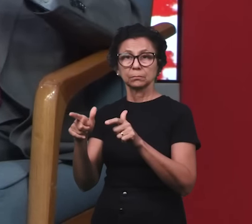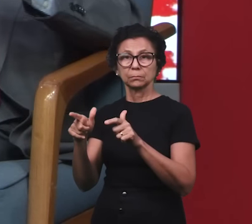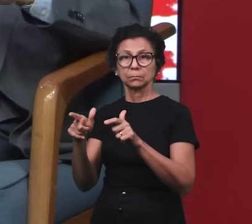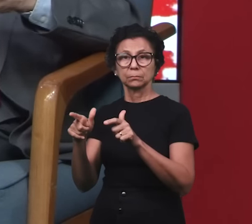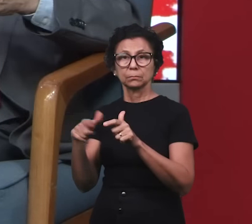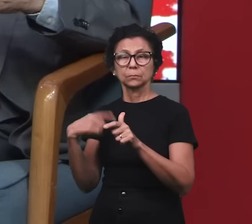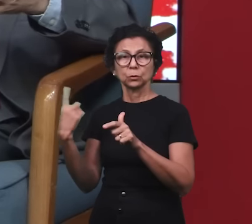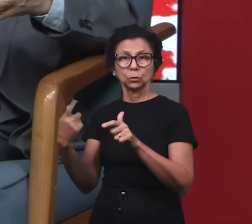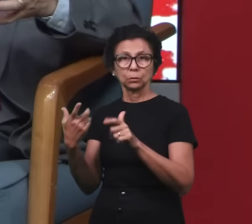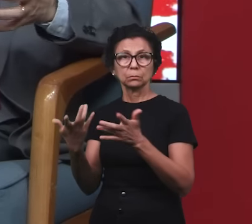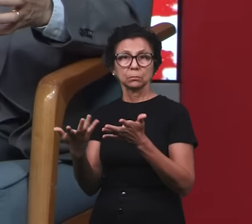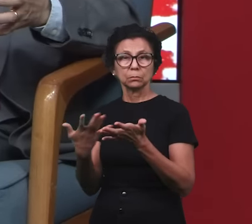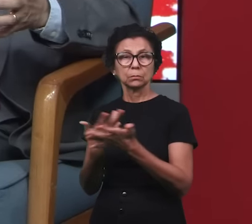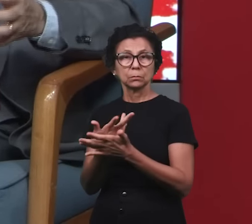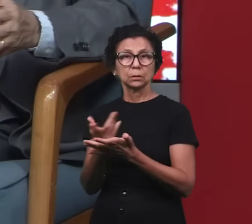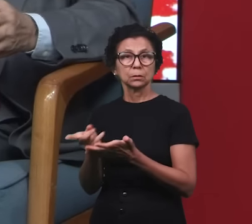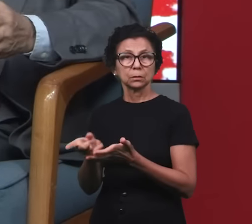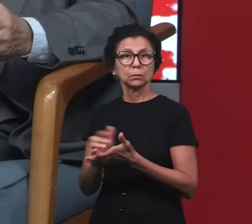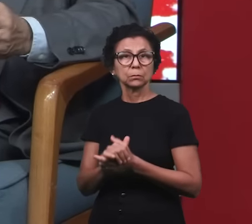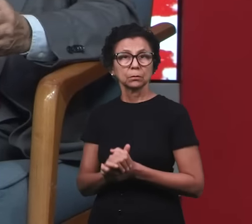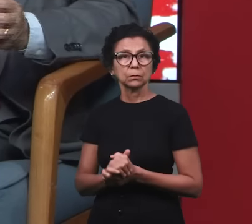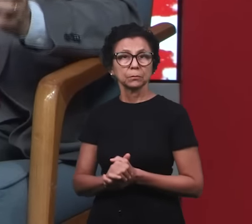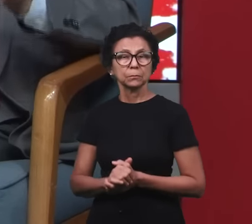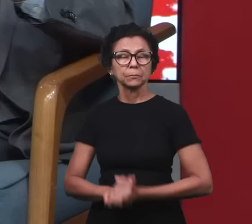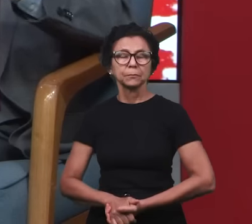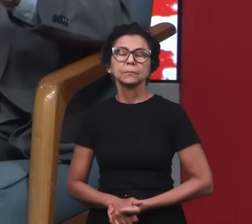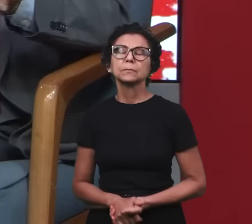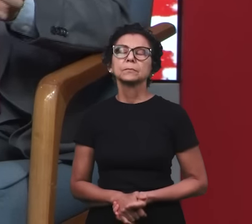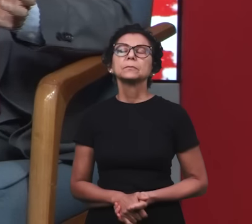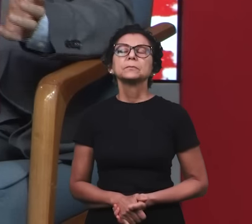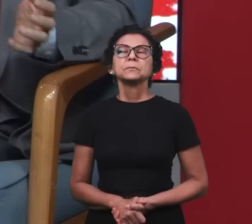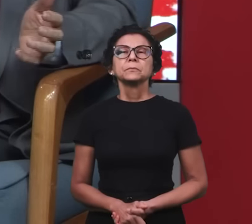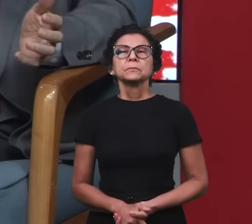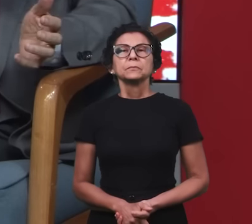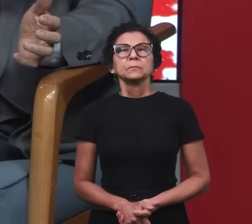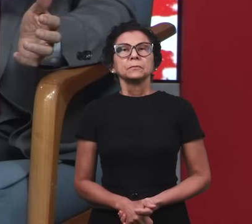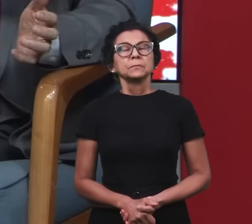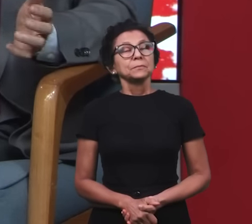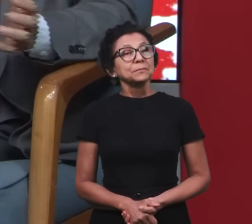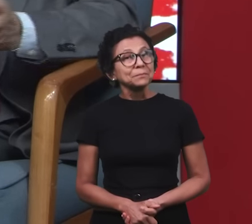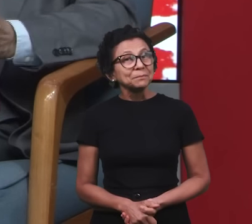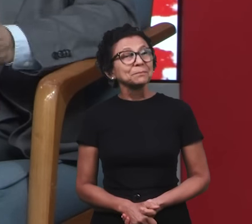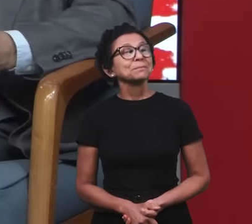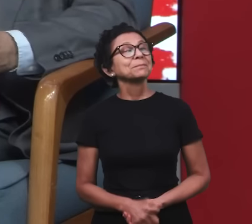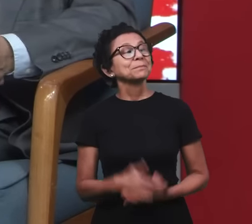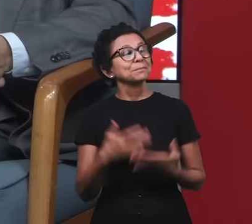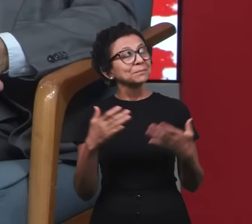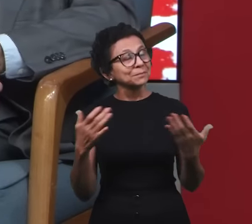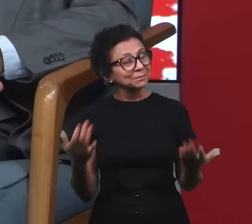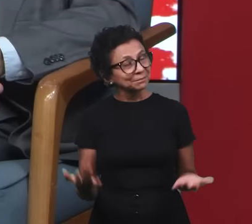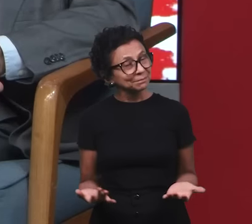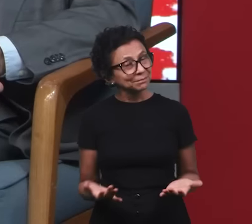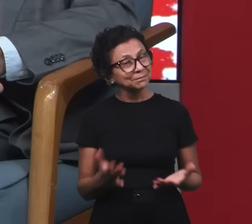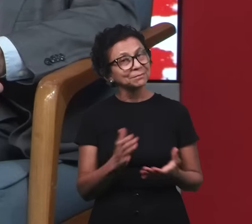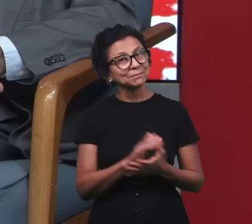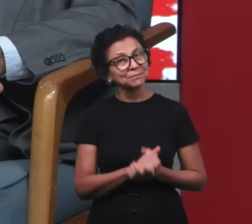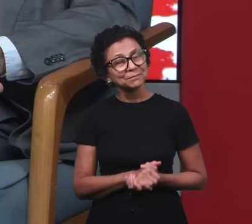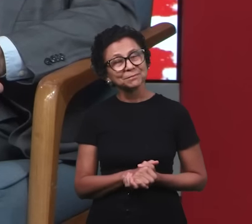Então, o que aconteceu ali? Aquilo que havia sido descrito